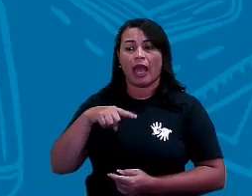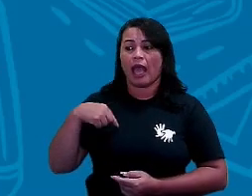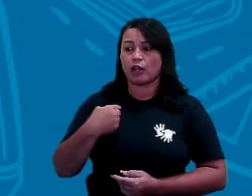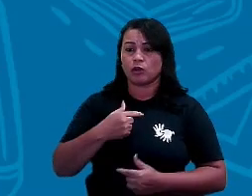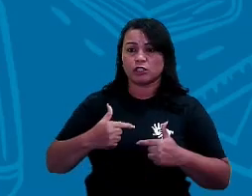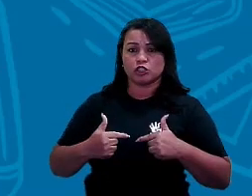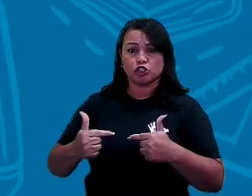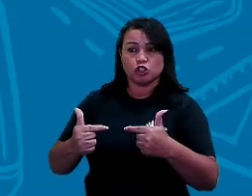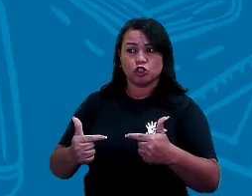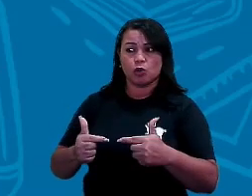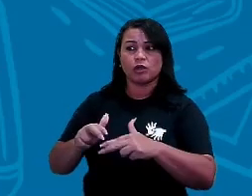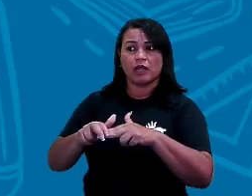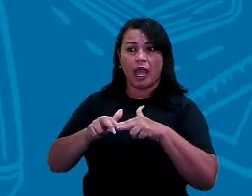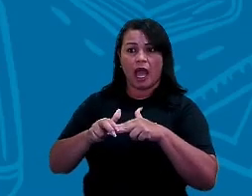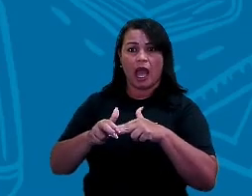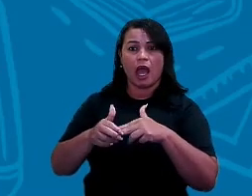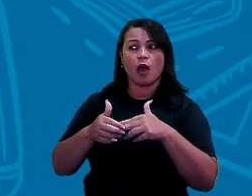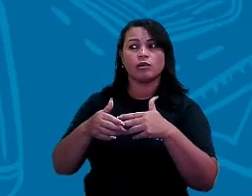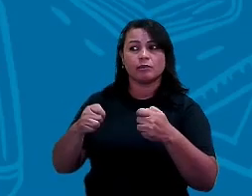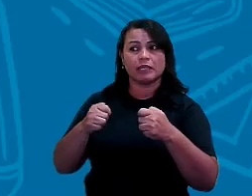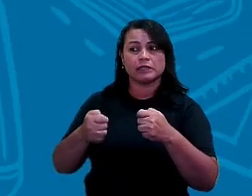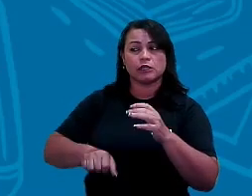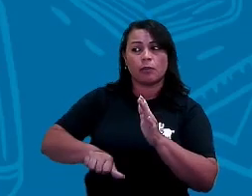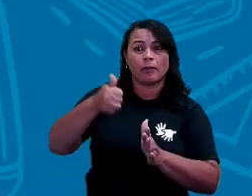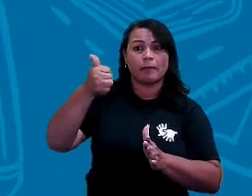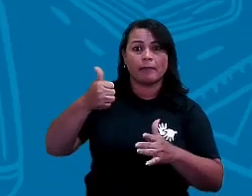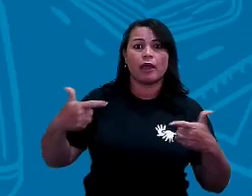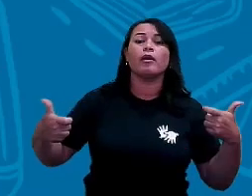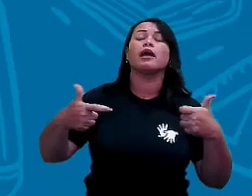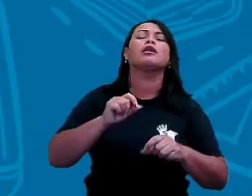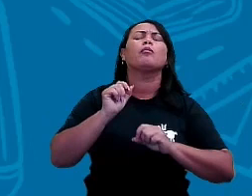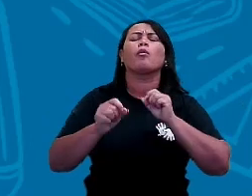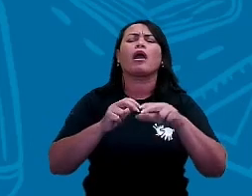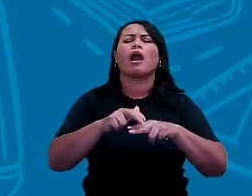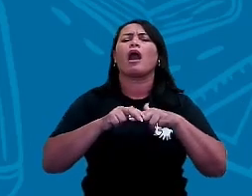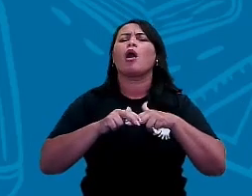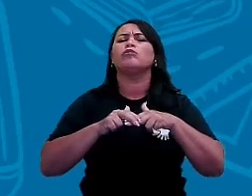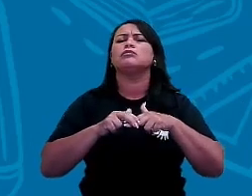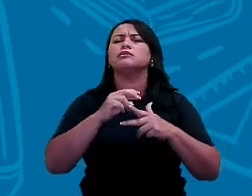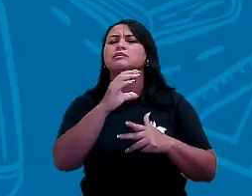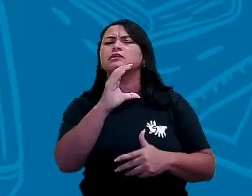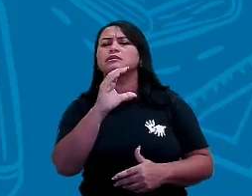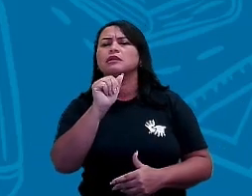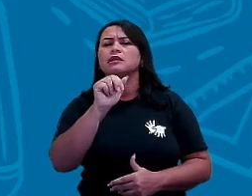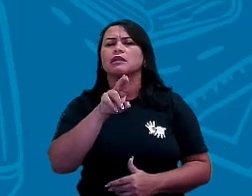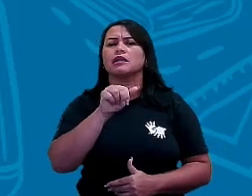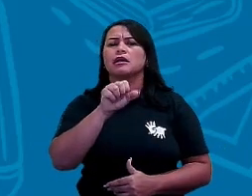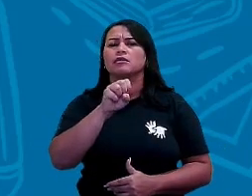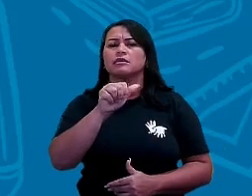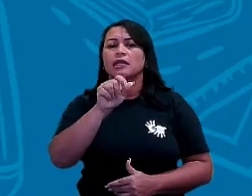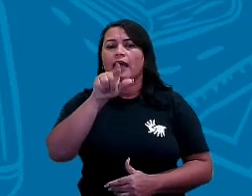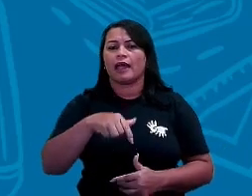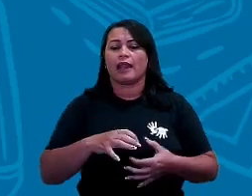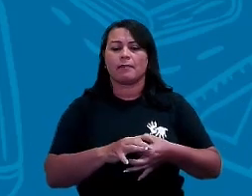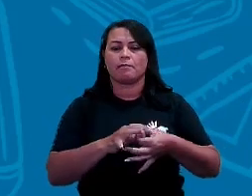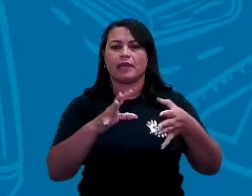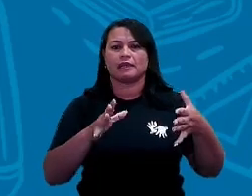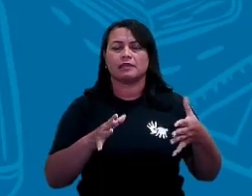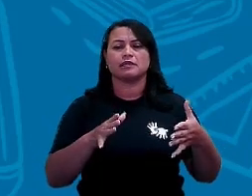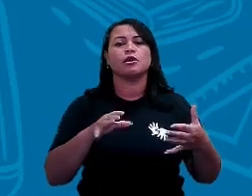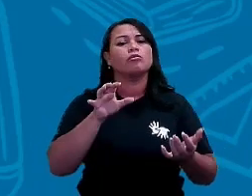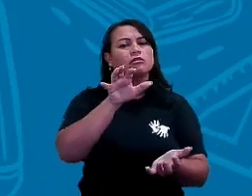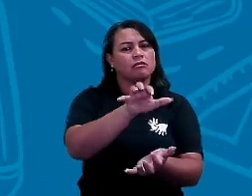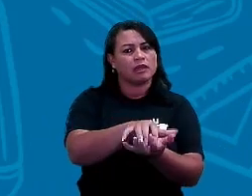nossa causa depende deste primeiro embate. E qual era a causa? Era a libertação de Pernambuco. Ou seja, essa